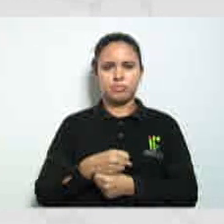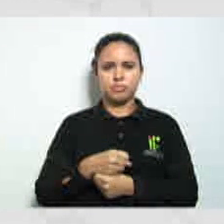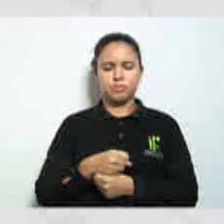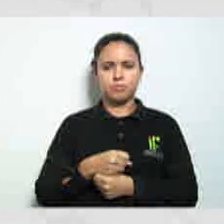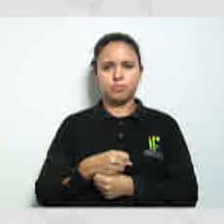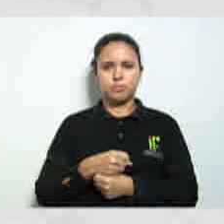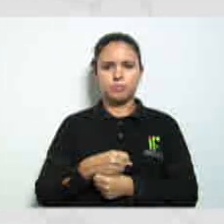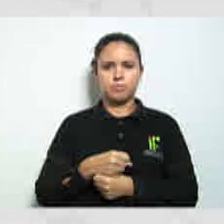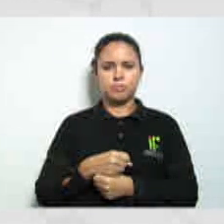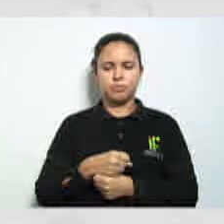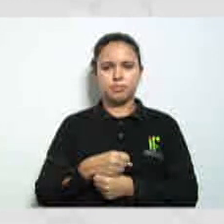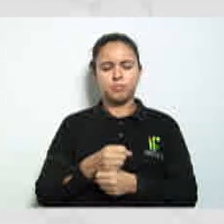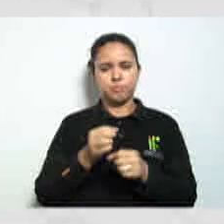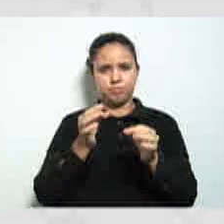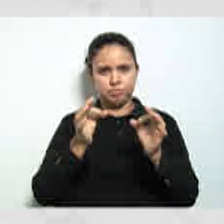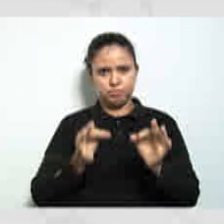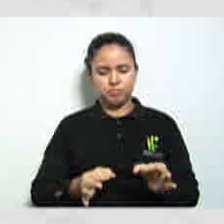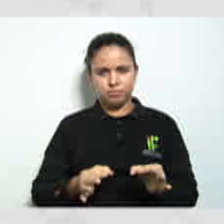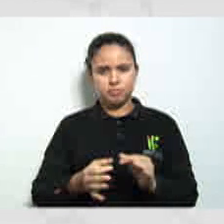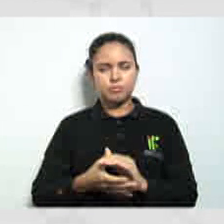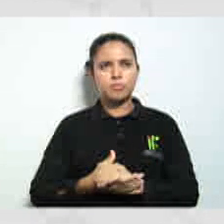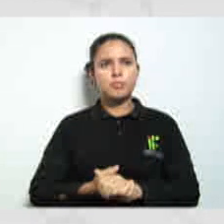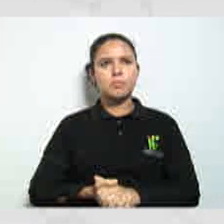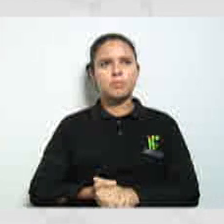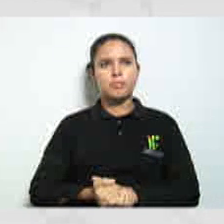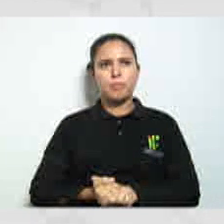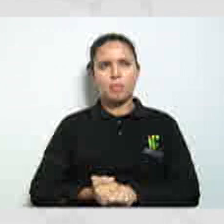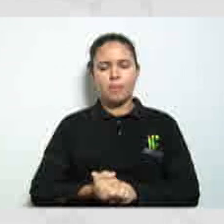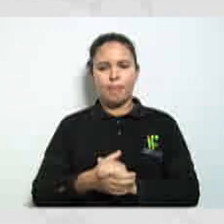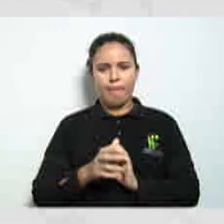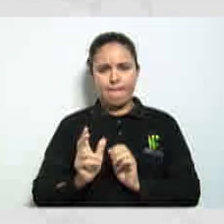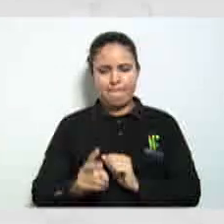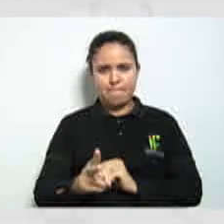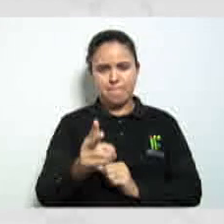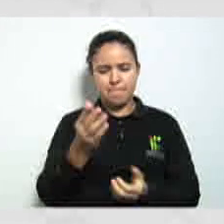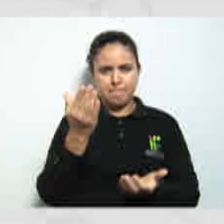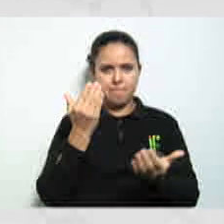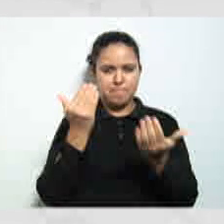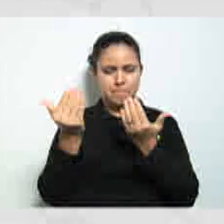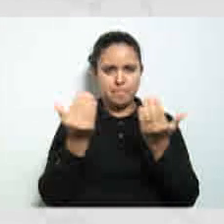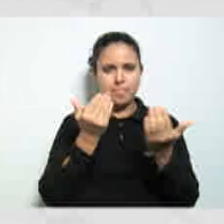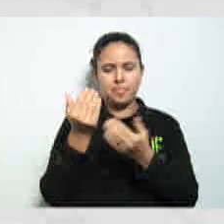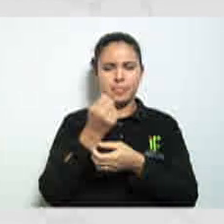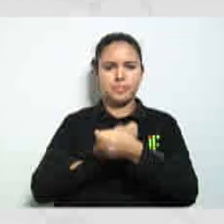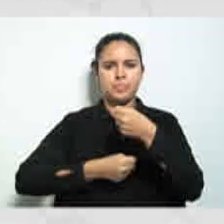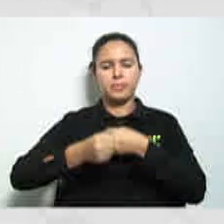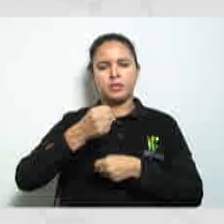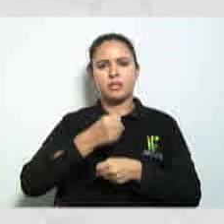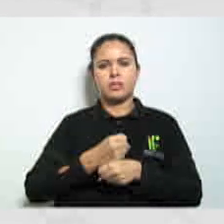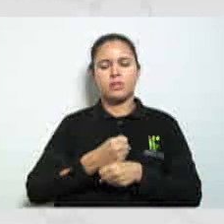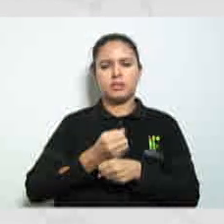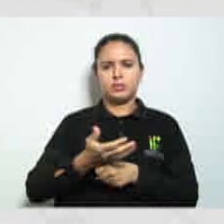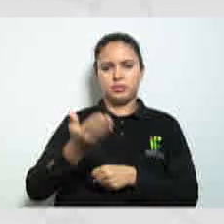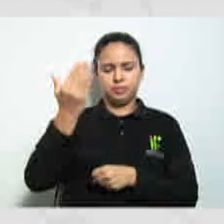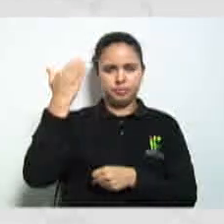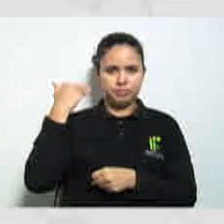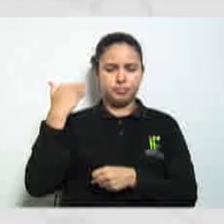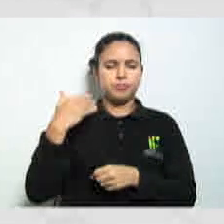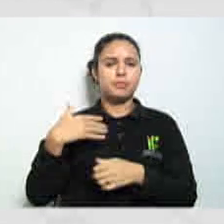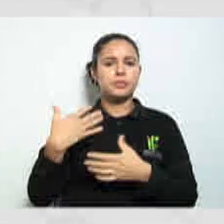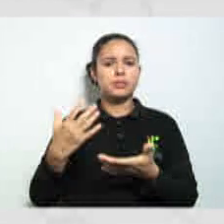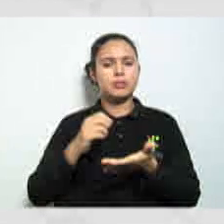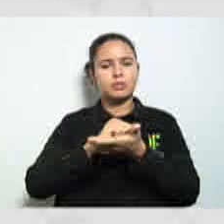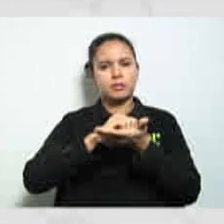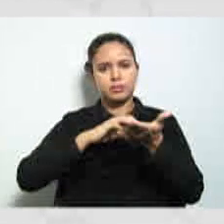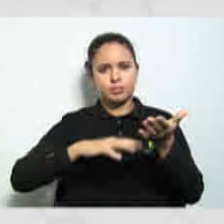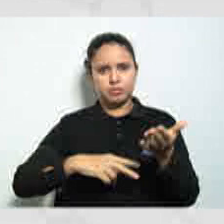anterior, correto? Então, sempre comparando com o exercício anterior. Então, na atividade de percurso 2, que